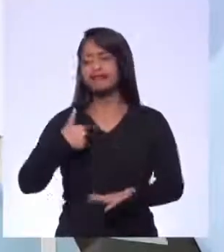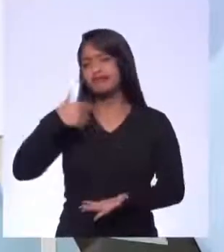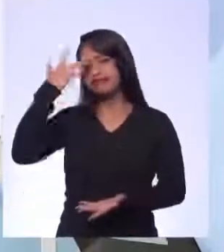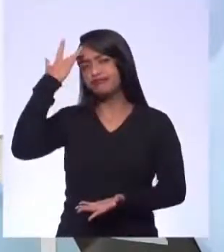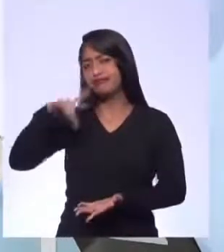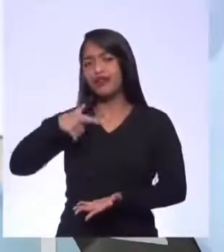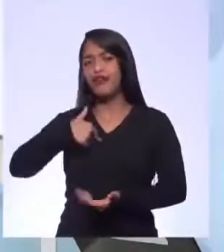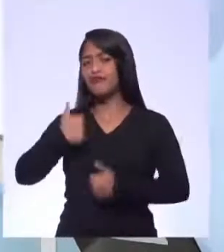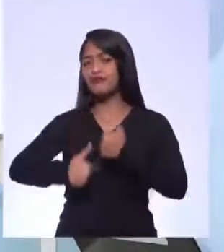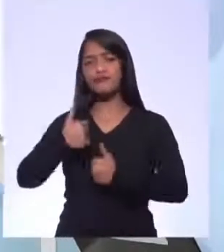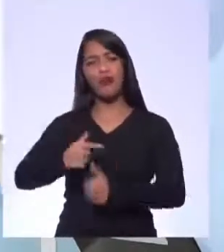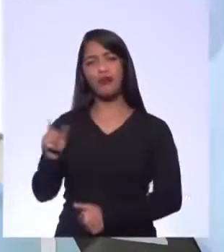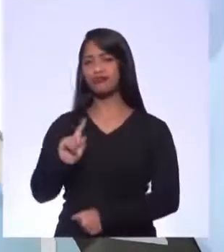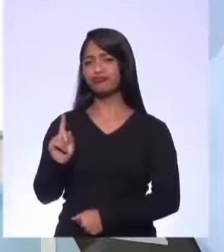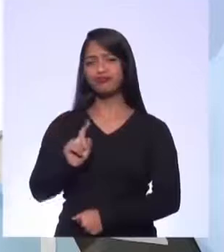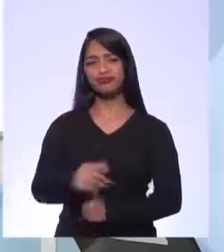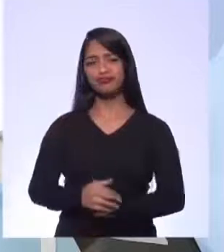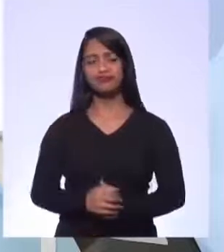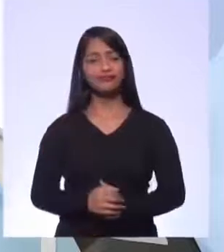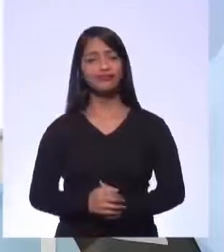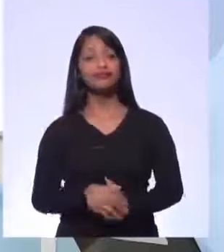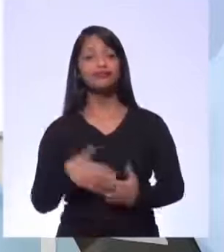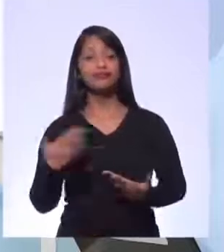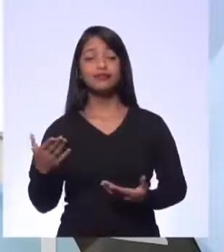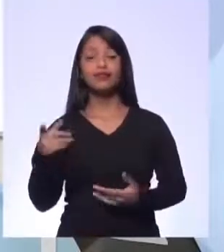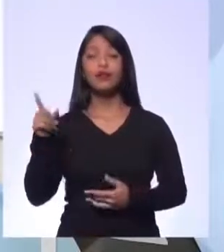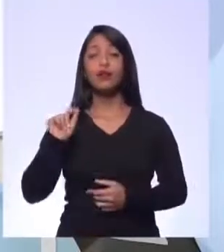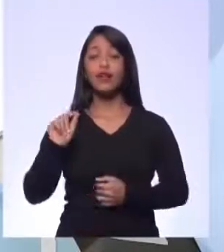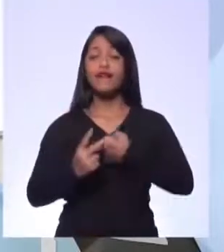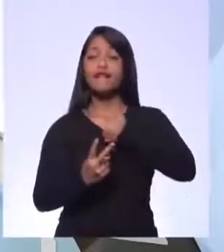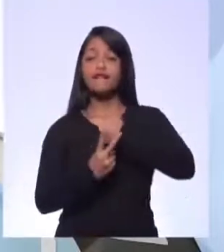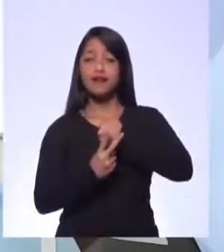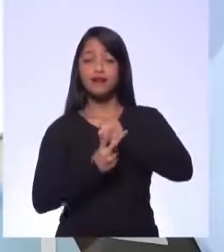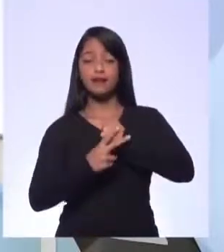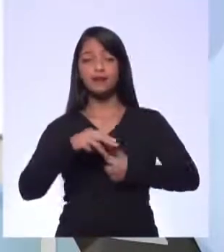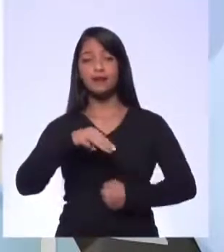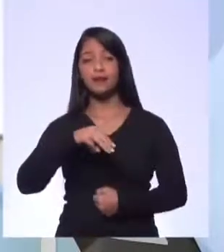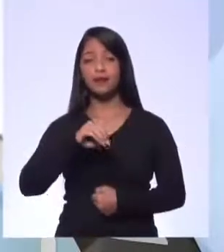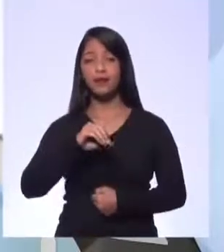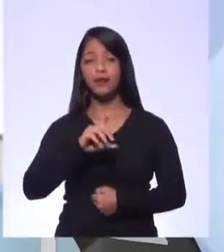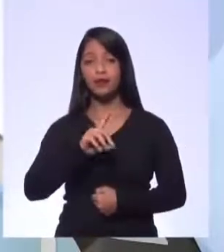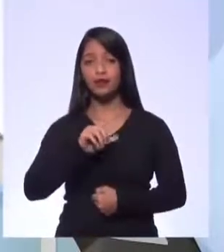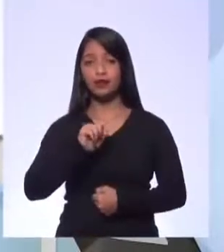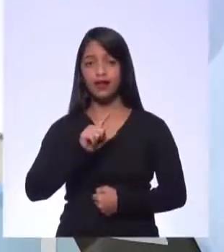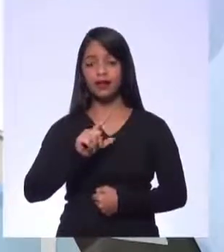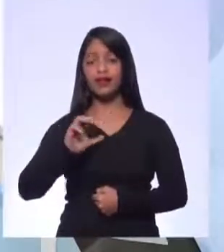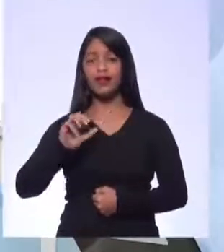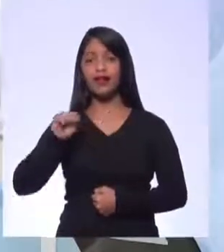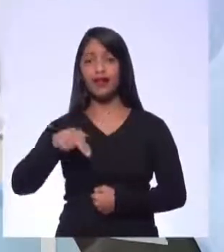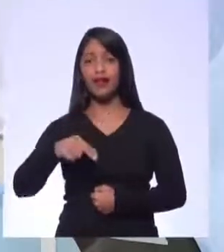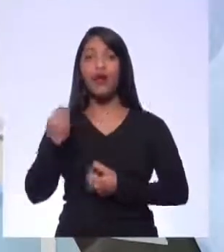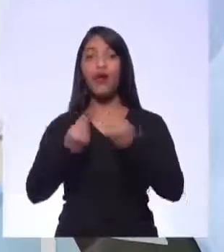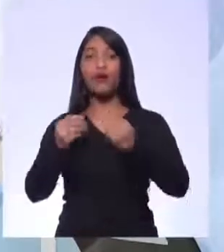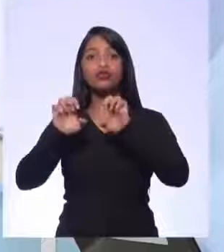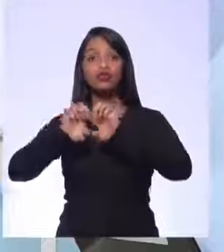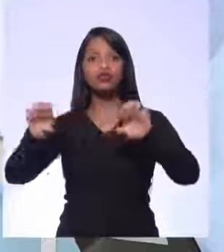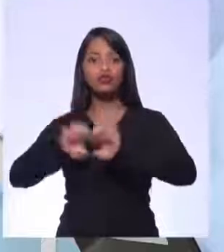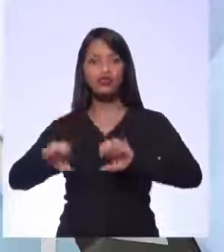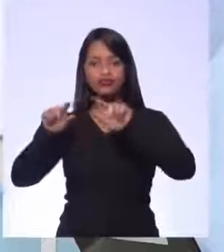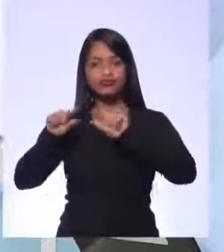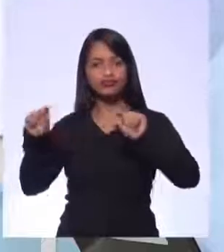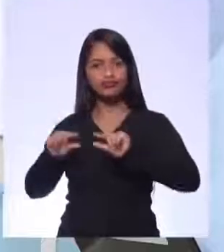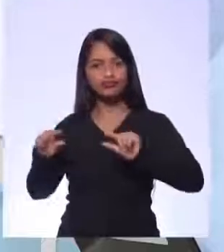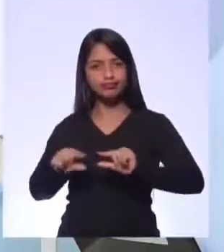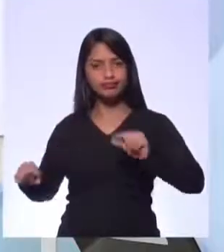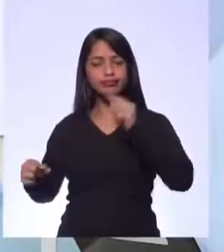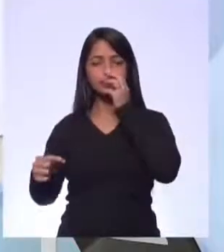terrible. Então, aqui é a estrutura do verbo modal can. Essa aqui é a estrutura, tá? Como que eu